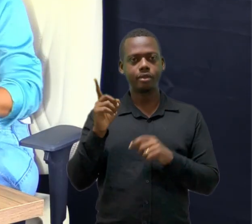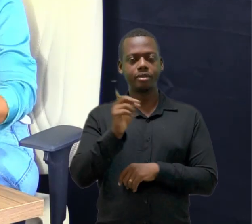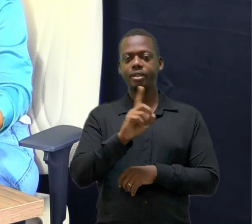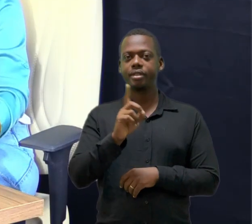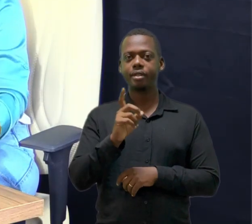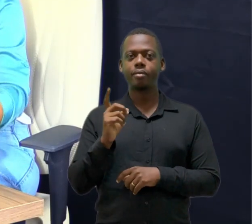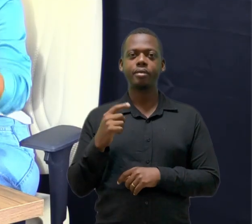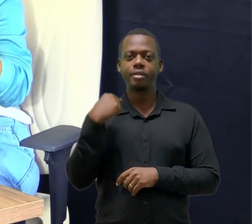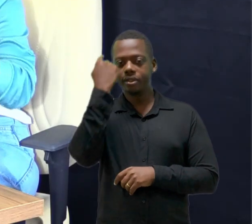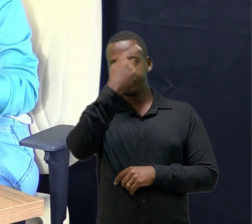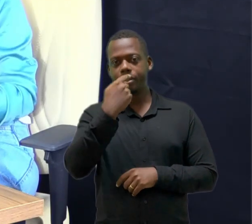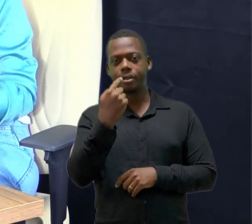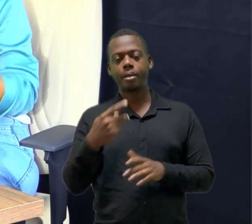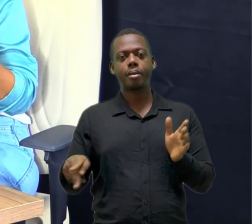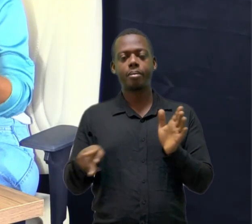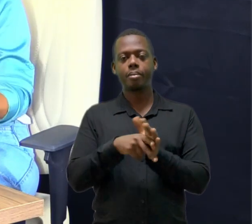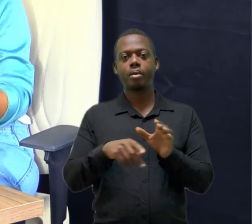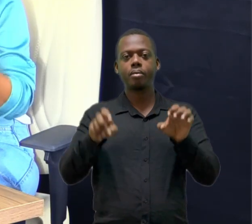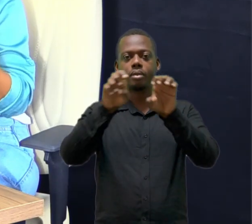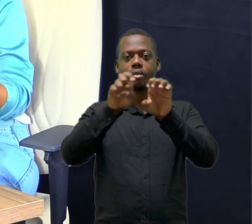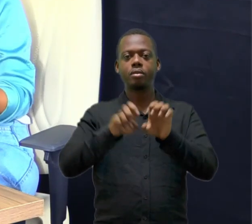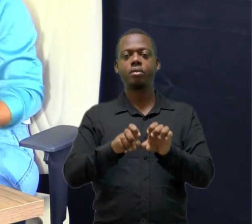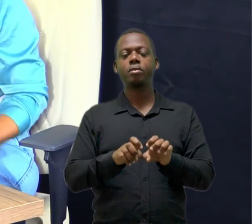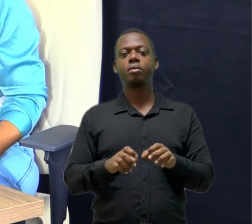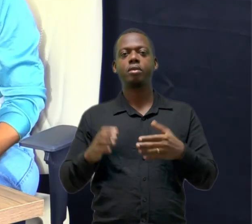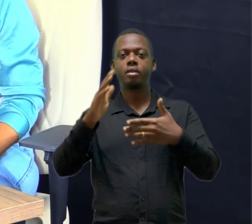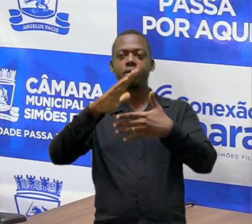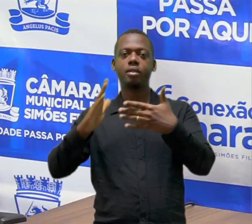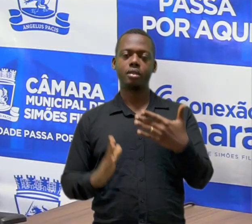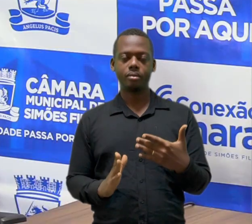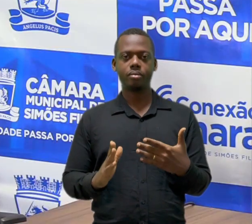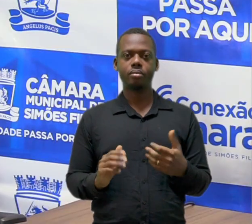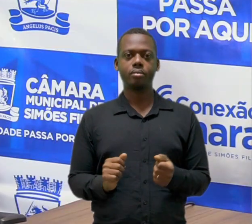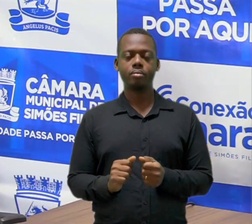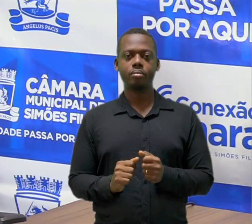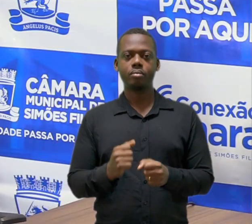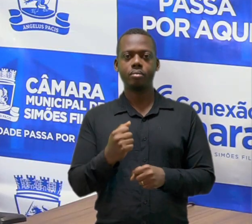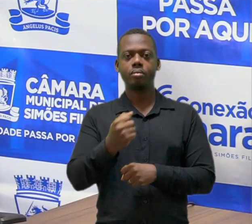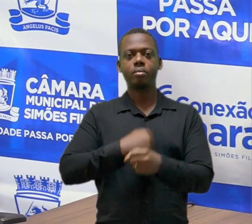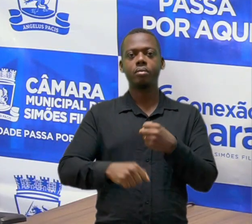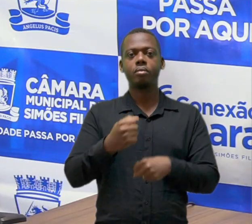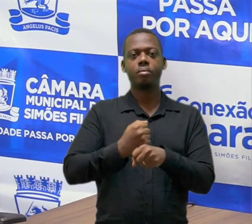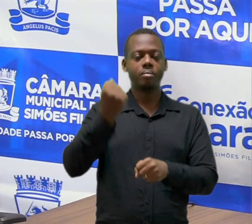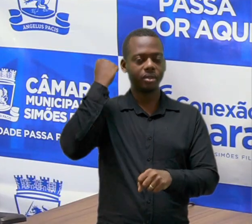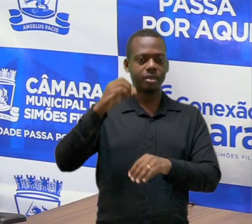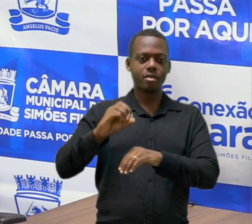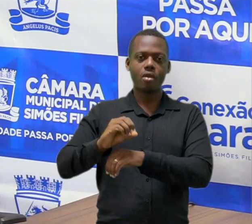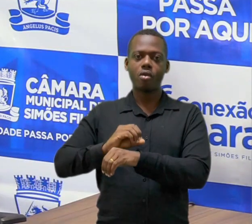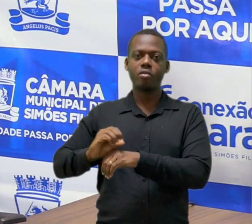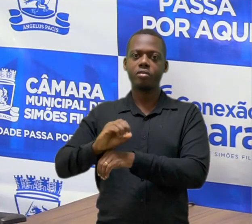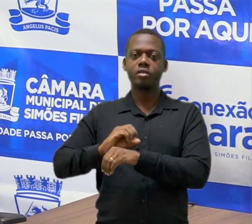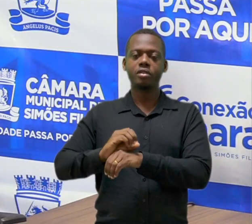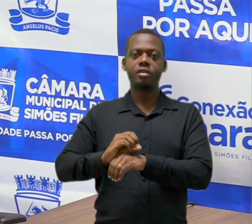é expressão, faz parte ali da gramática, da estrutura da Libras, né? Ano passado você fez uma oficina de Fizemos Libras a oficina de maravilhosa,